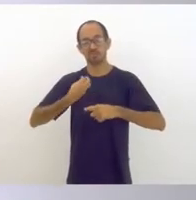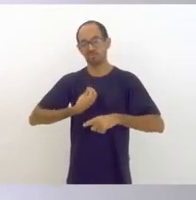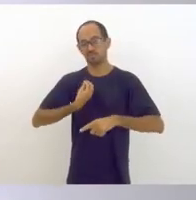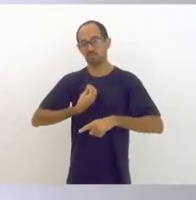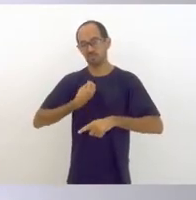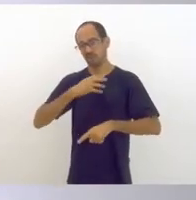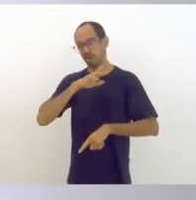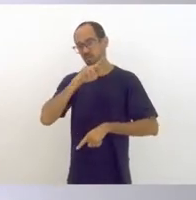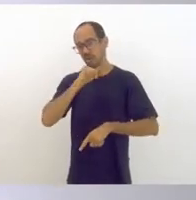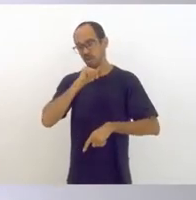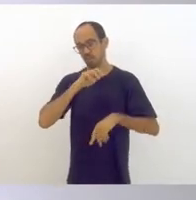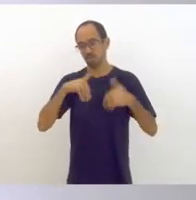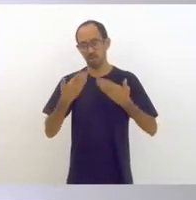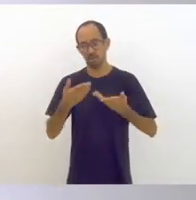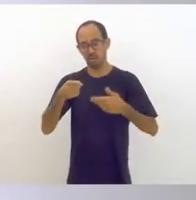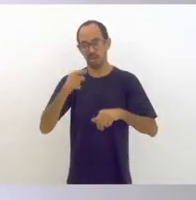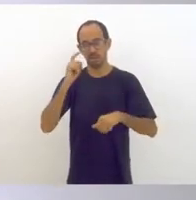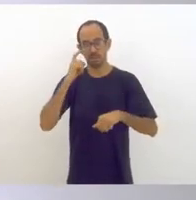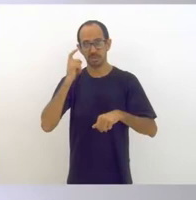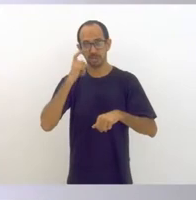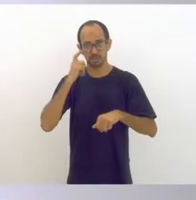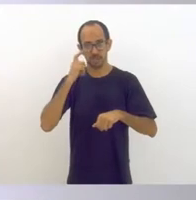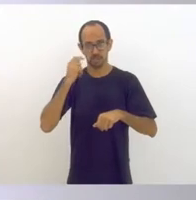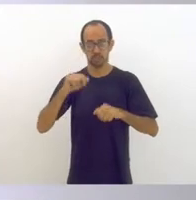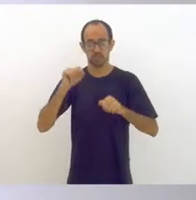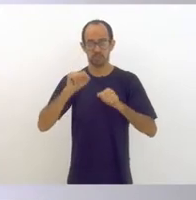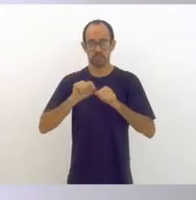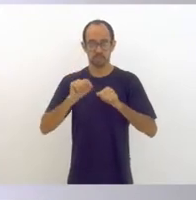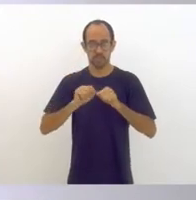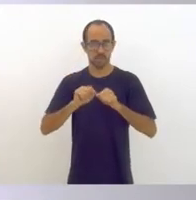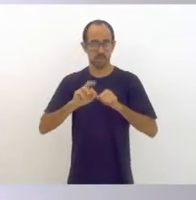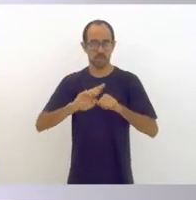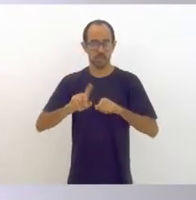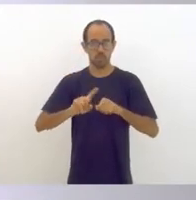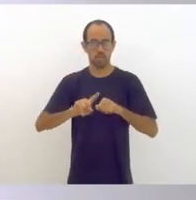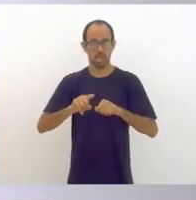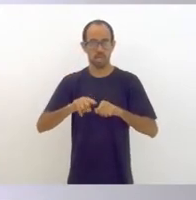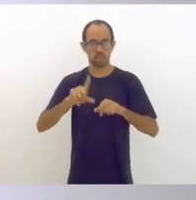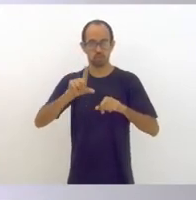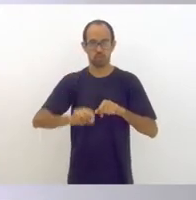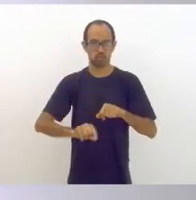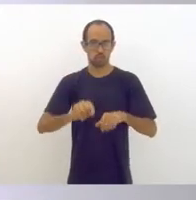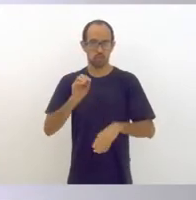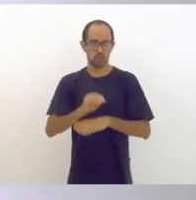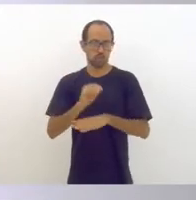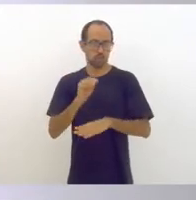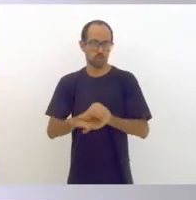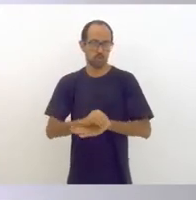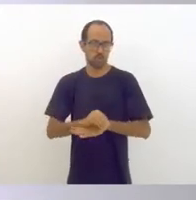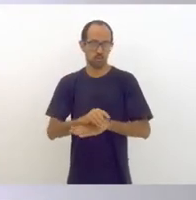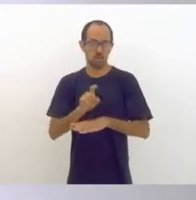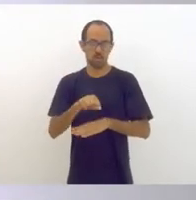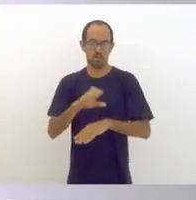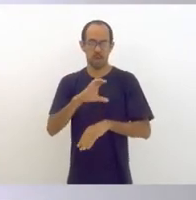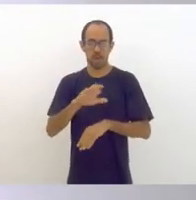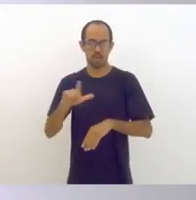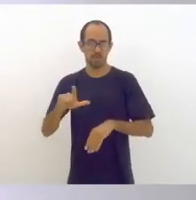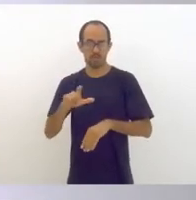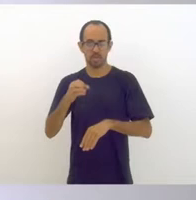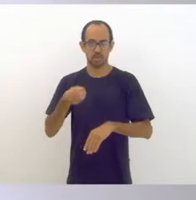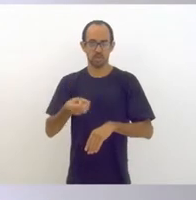queria trazer aqui a vocês, que não se trata de diminuição de proteção ambiental, é uma